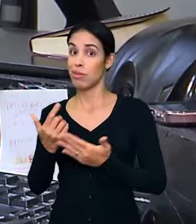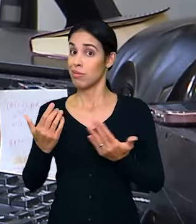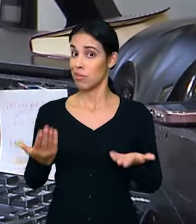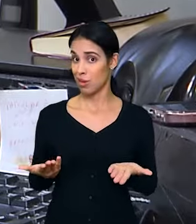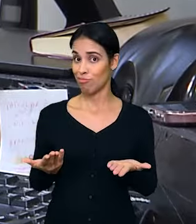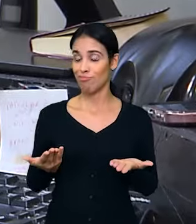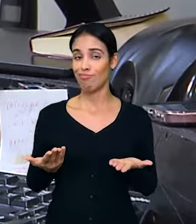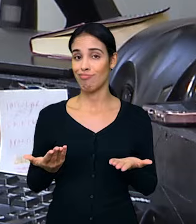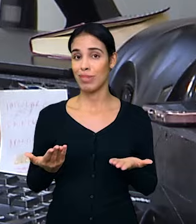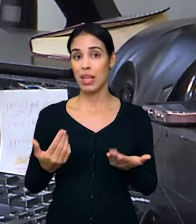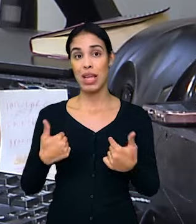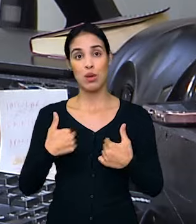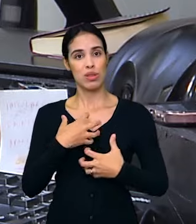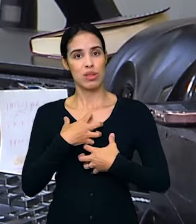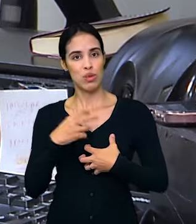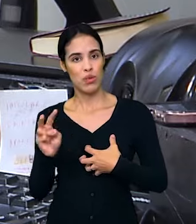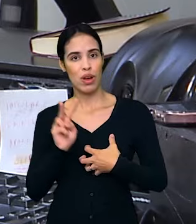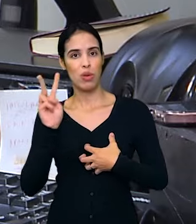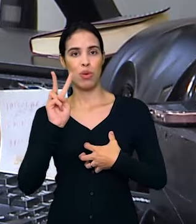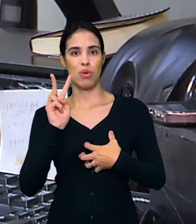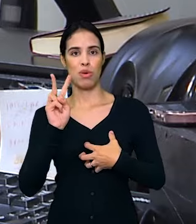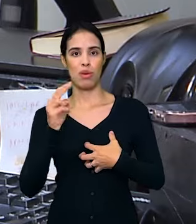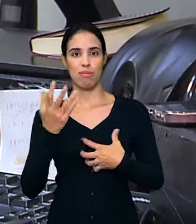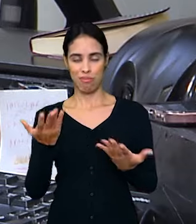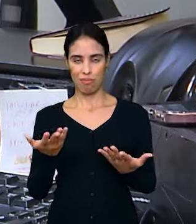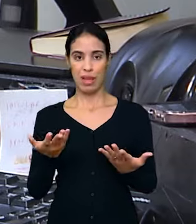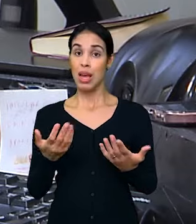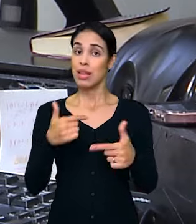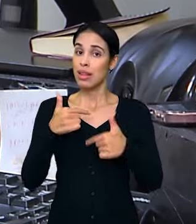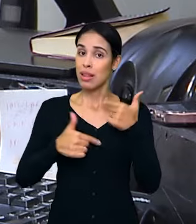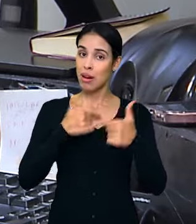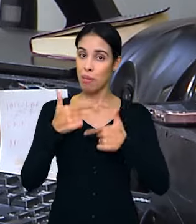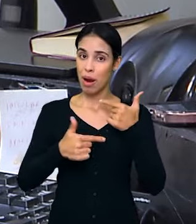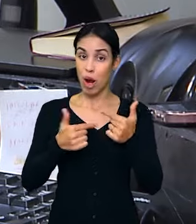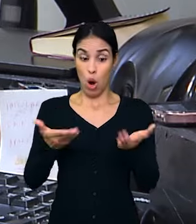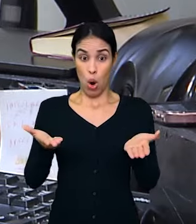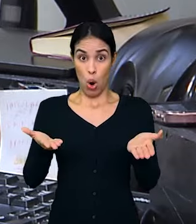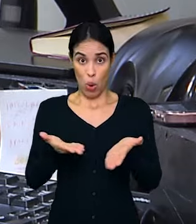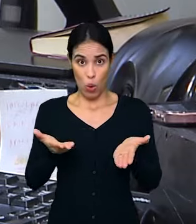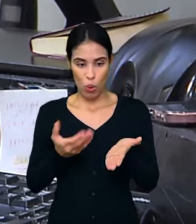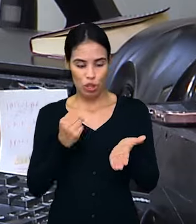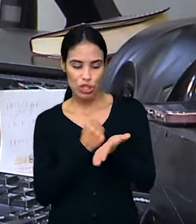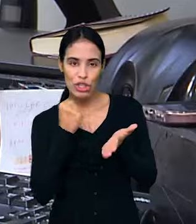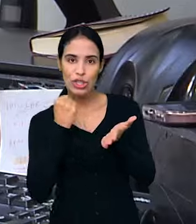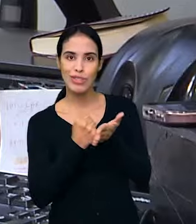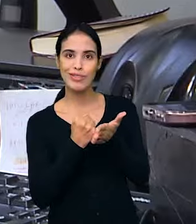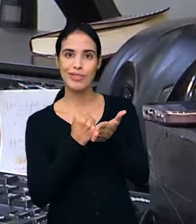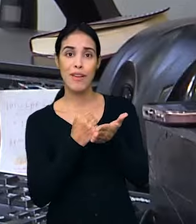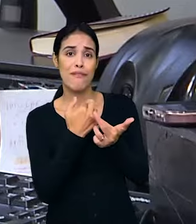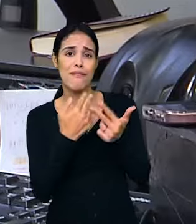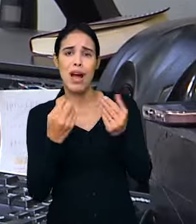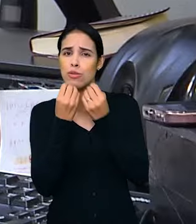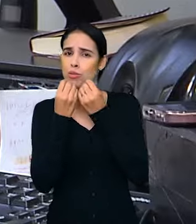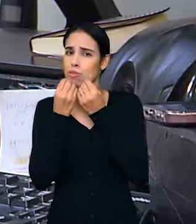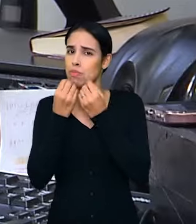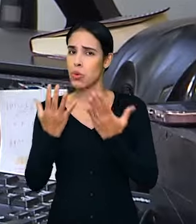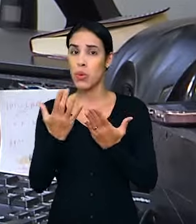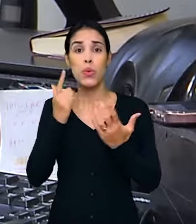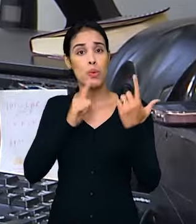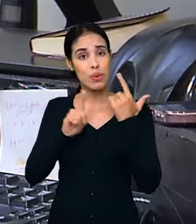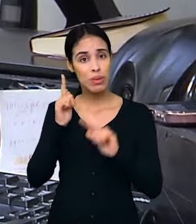vão te ajudando a agregar valor na tua vida. Então, querendo ou não, o trabalho hoje te traz todas essas coisas boas que você